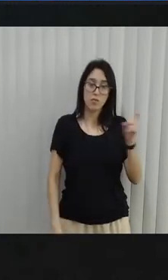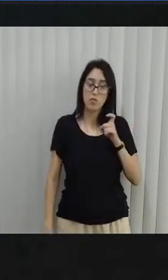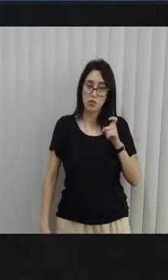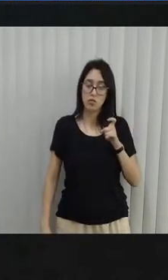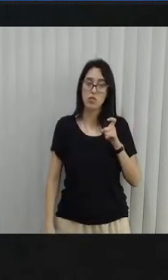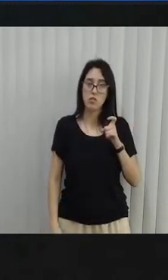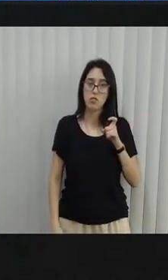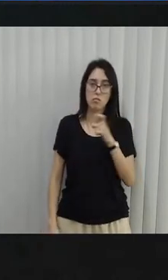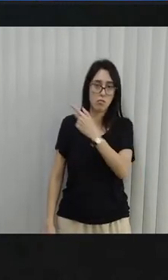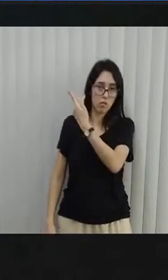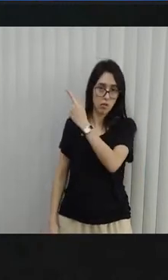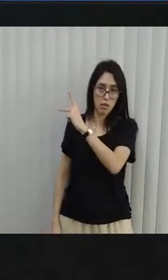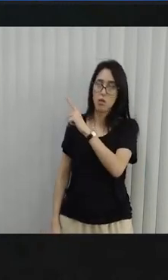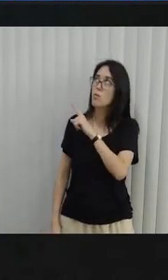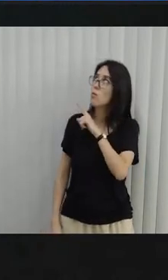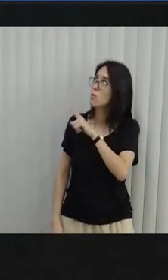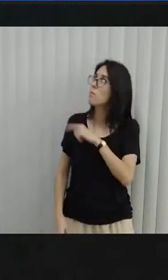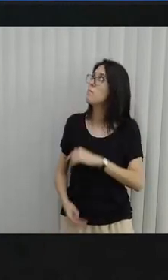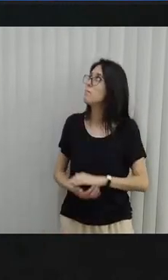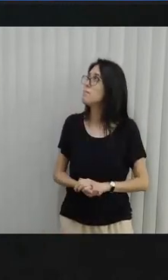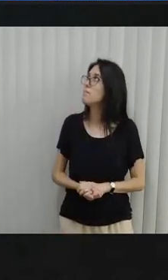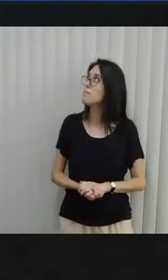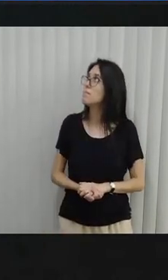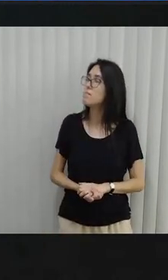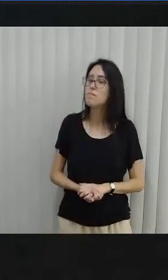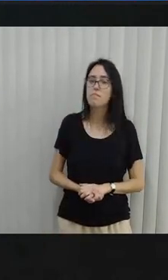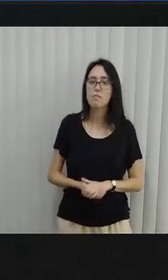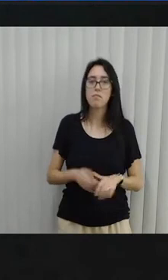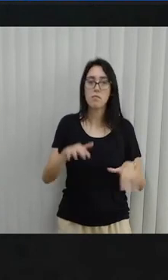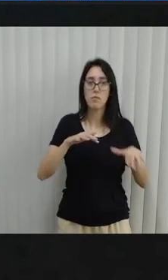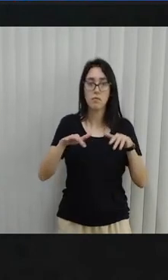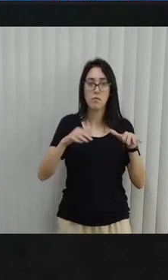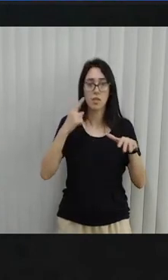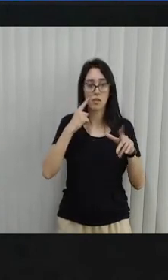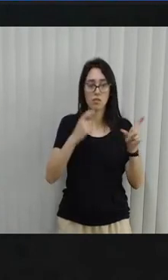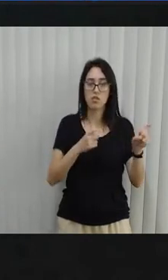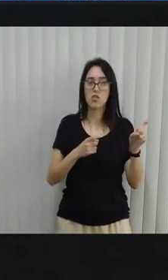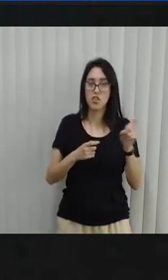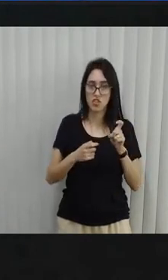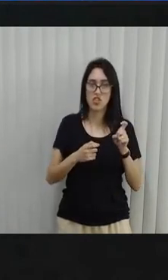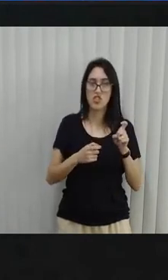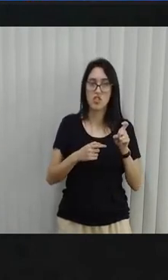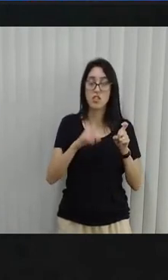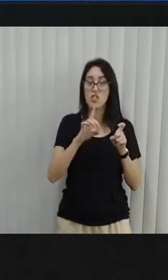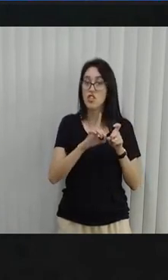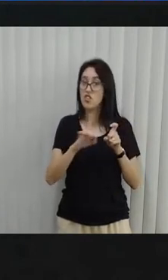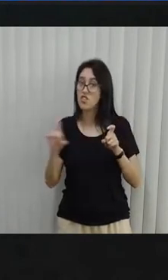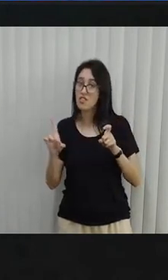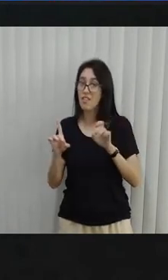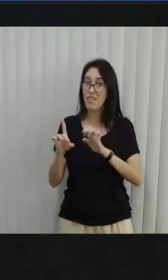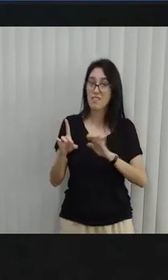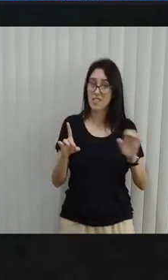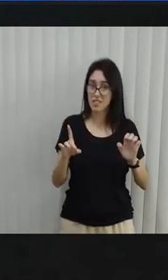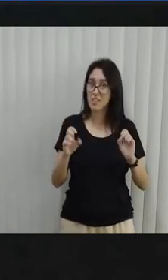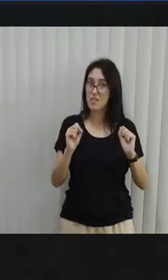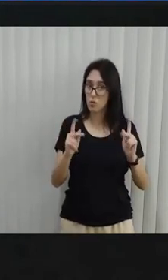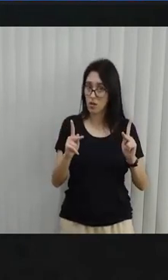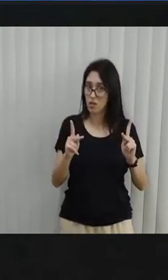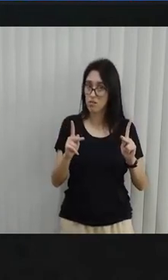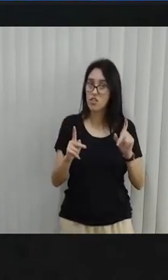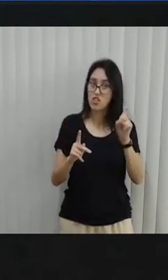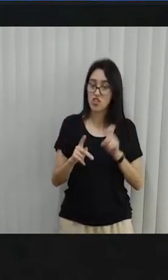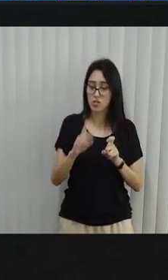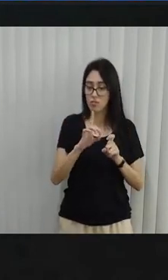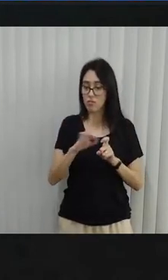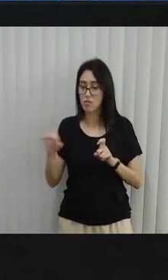pegar o movimento, a posição X. Lembrando, X, direita e esquerda, tá, gente? Não é assim embaixo, X, direita e